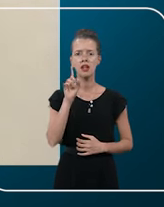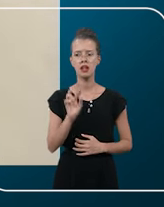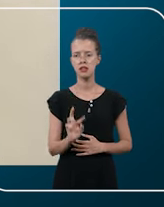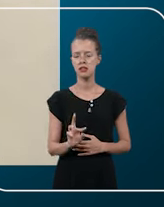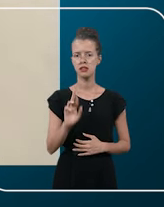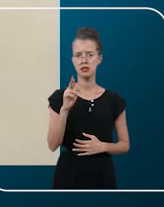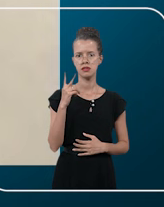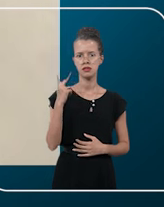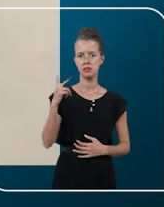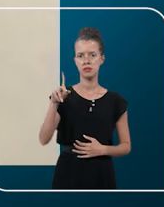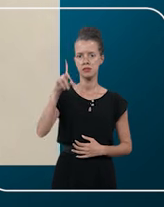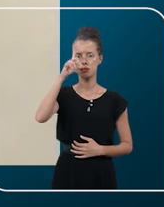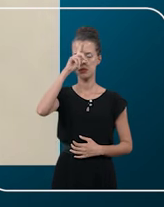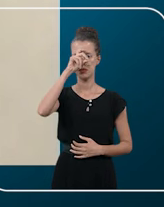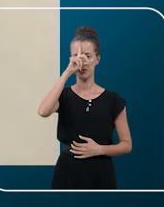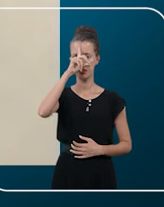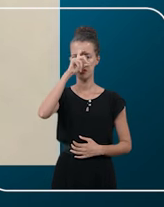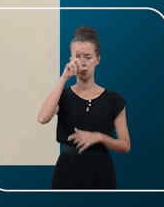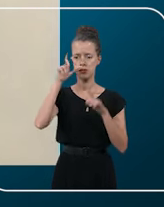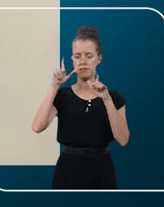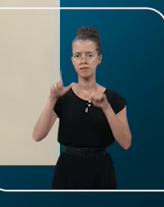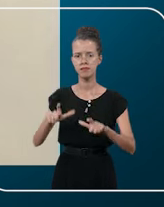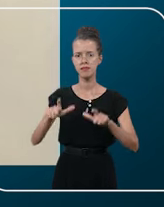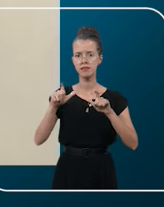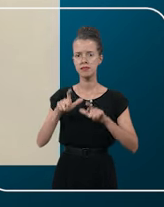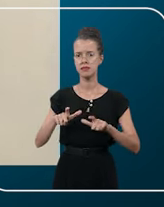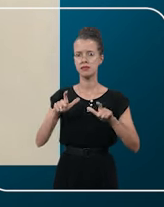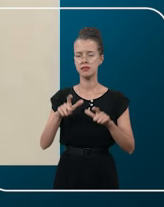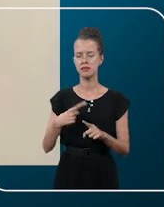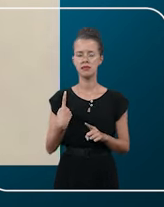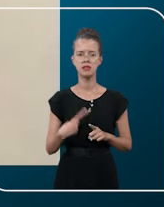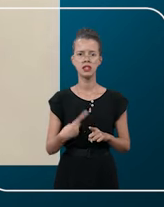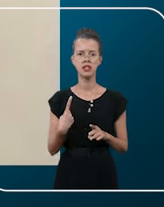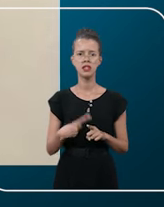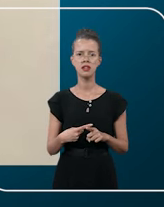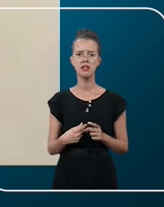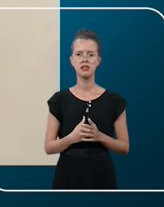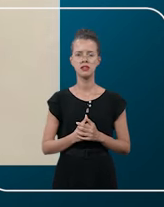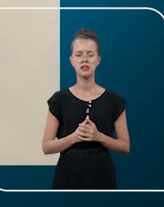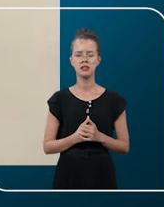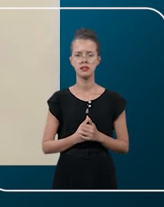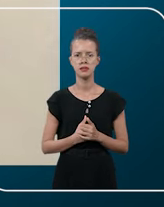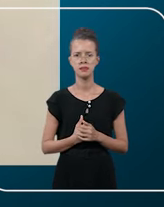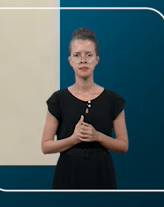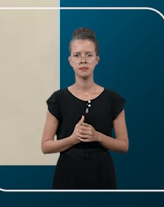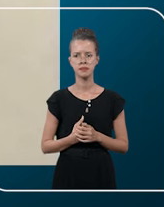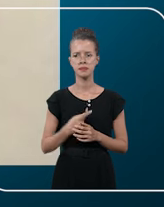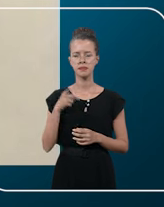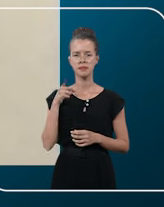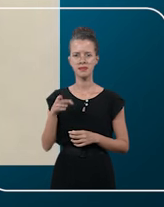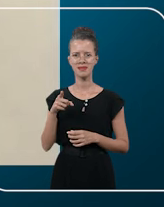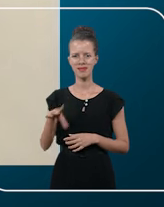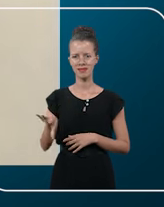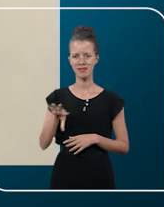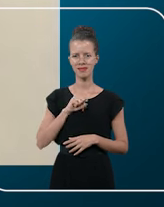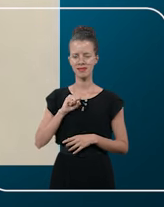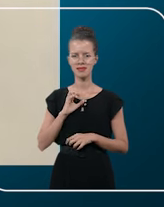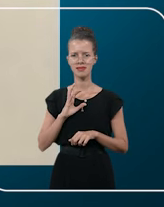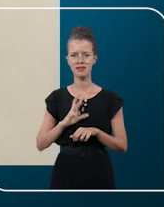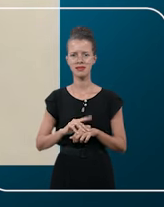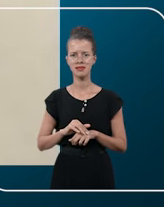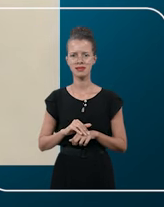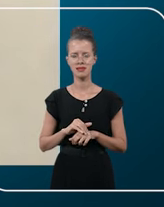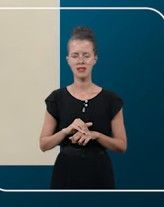do estabelecimento comercial. Por quê? Porque a infecção hospitalar, ela não decorre